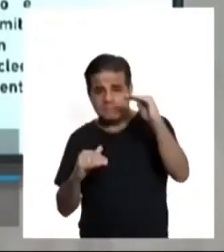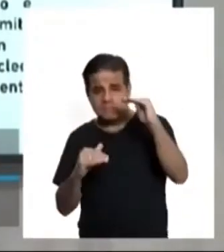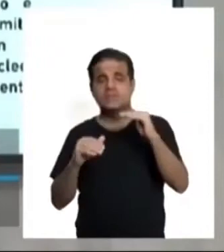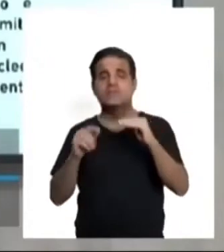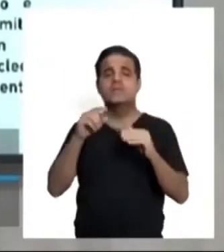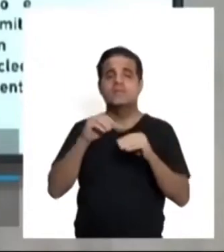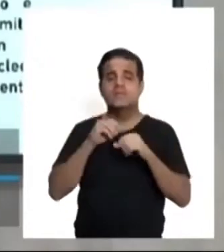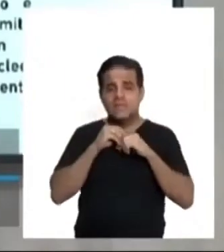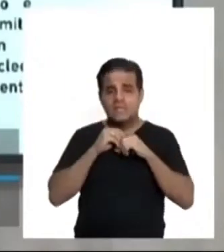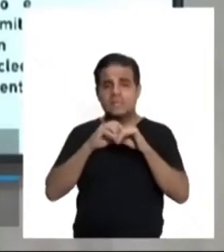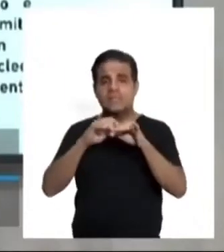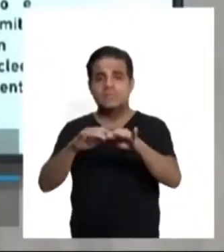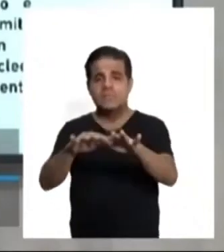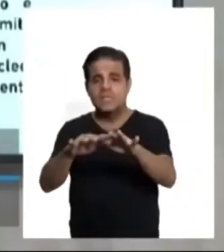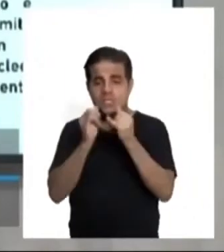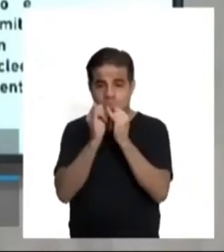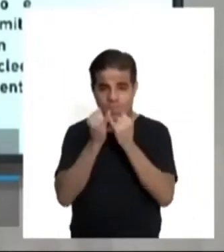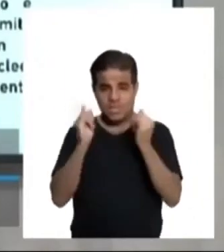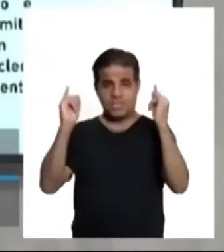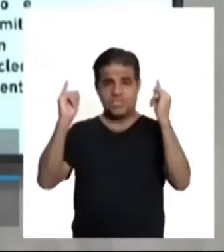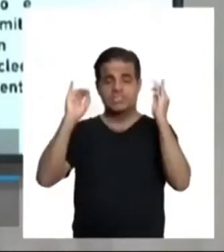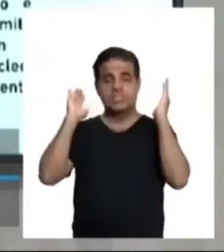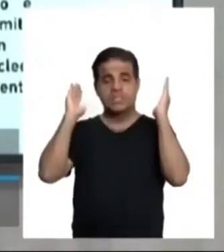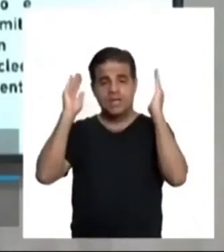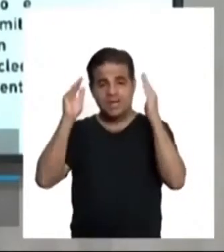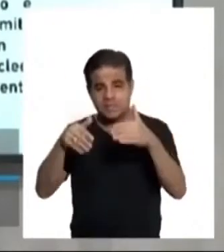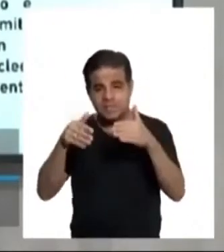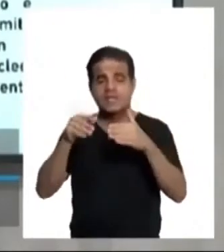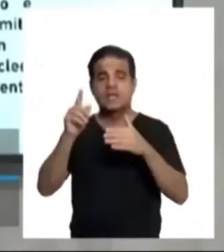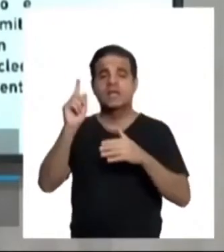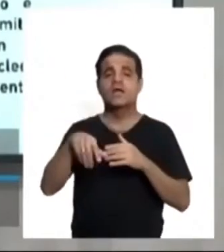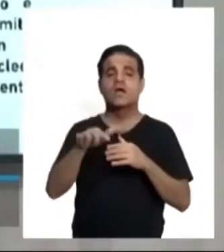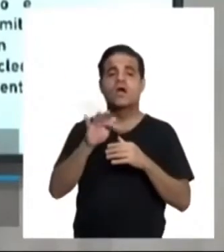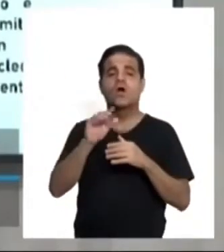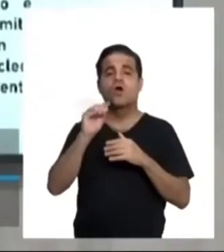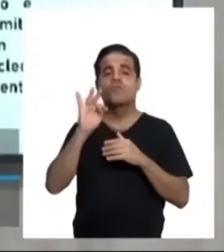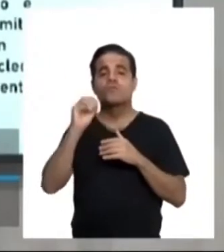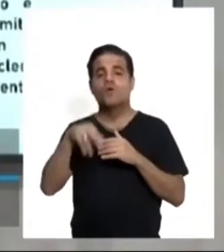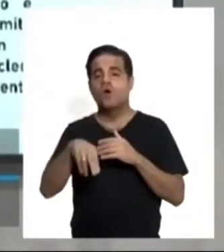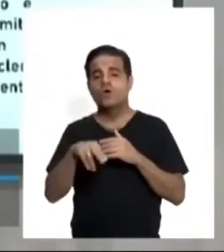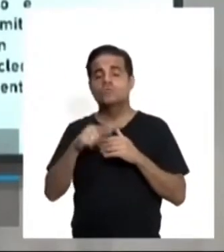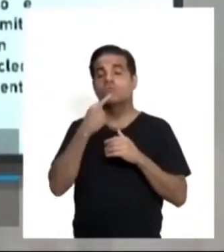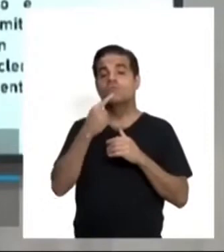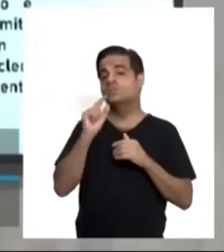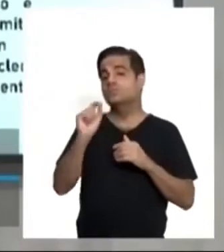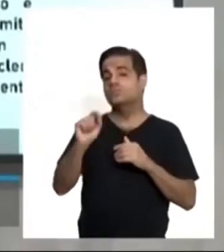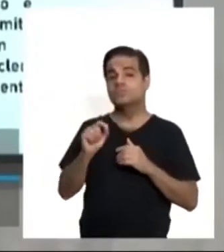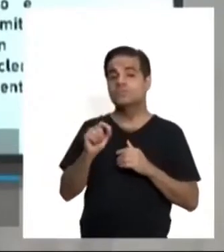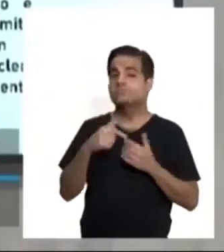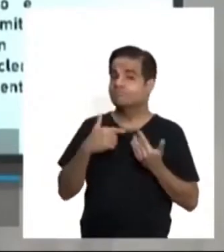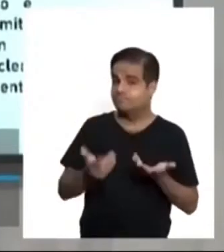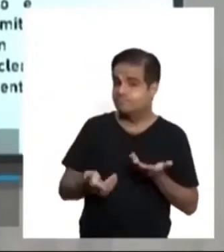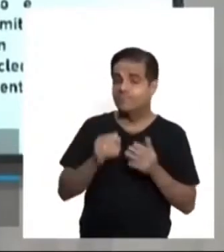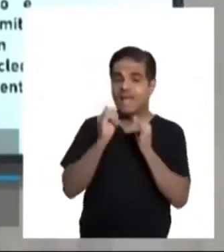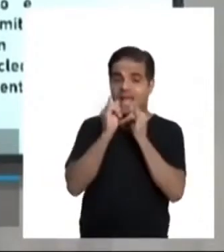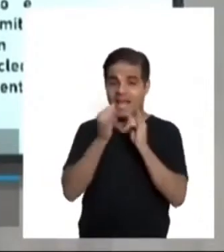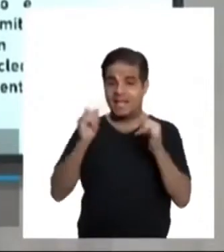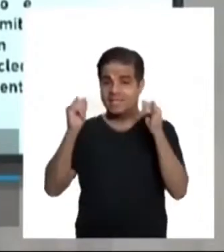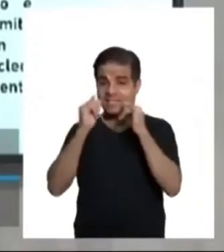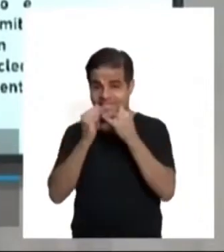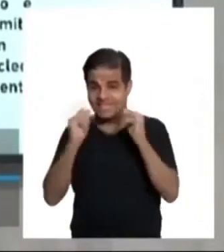que emite uma energia que é o fóton. Aí, o que nós estamos falando? Nós estamos falando de